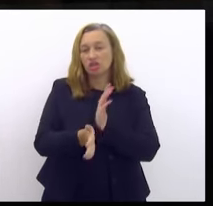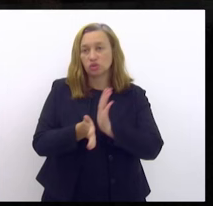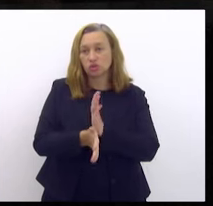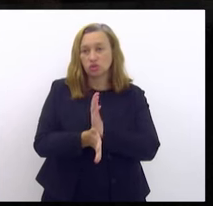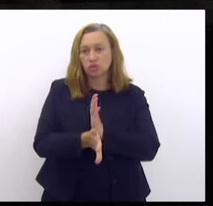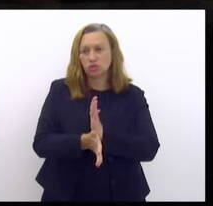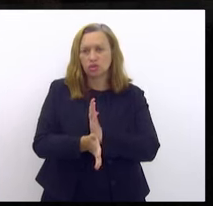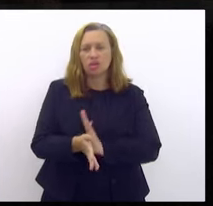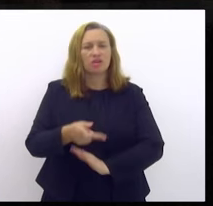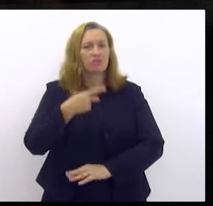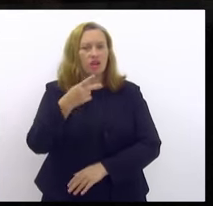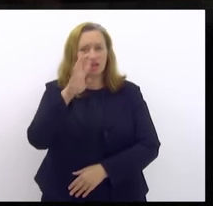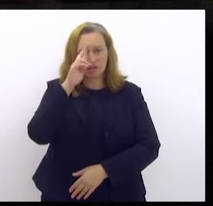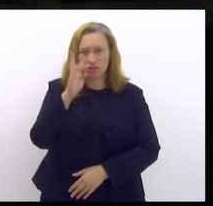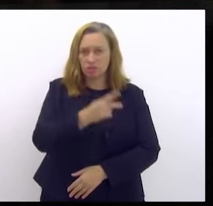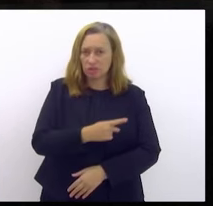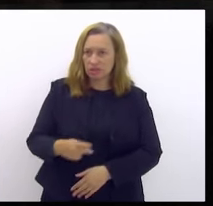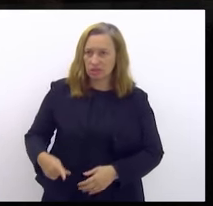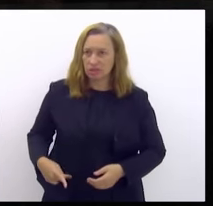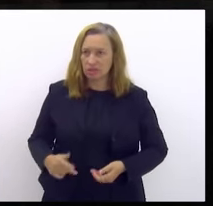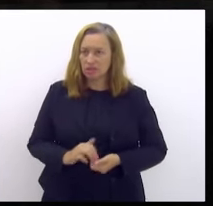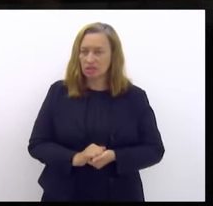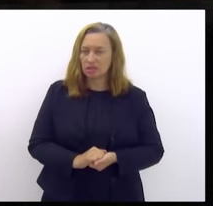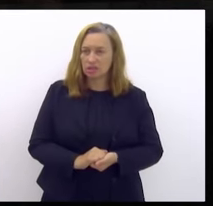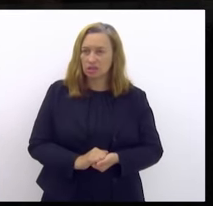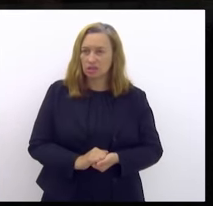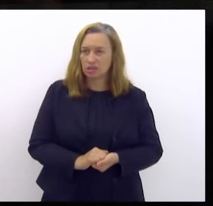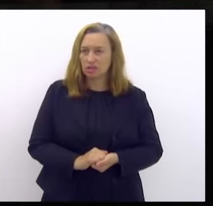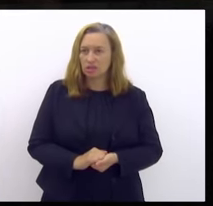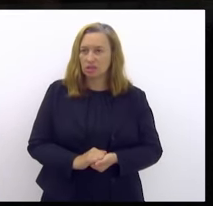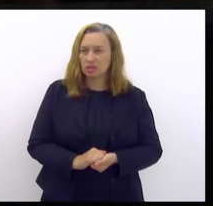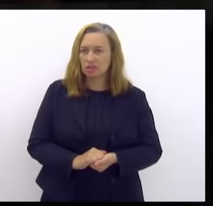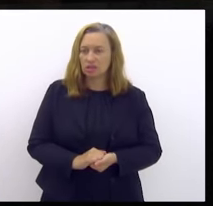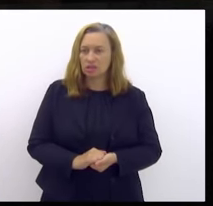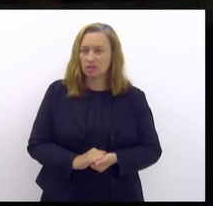E dizer, senhor presidente, isso é que mais